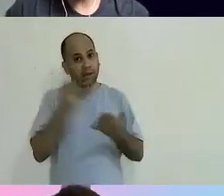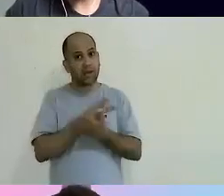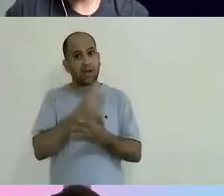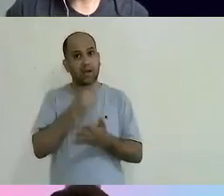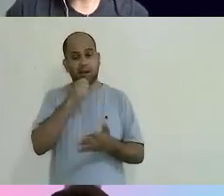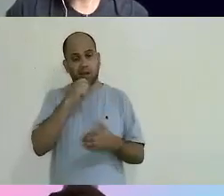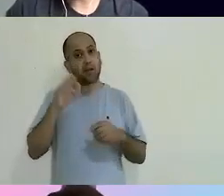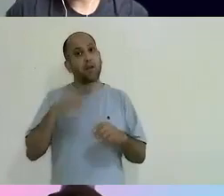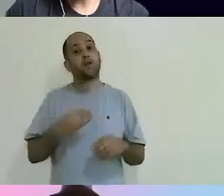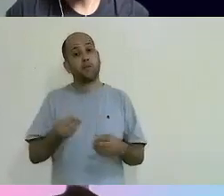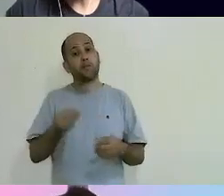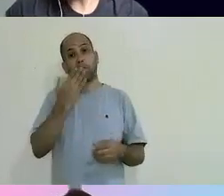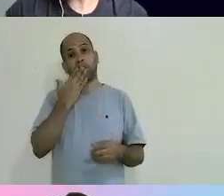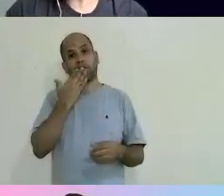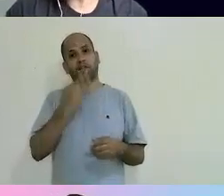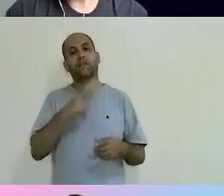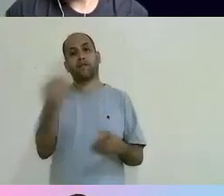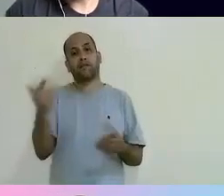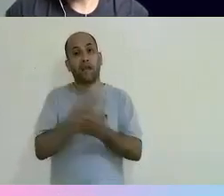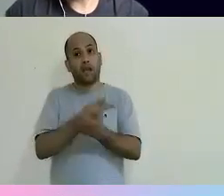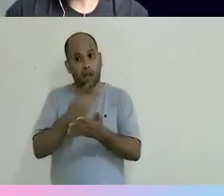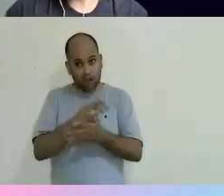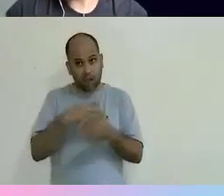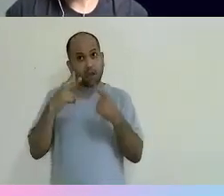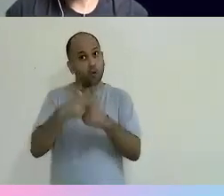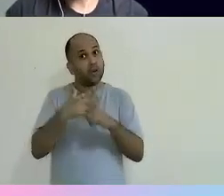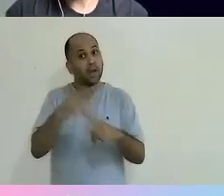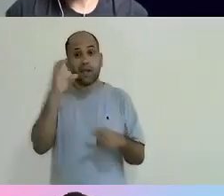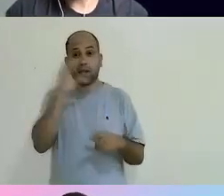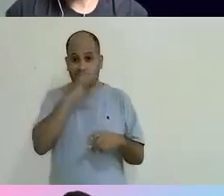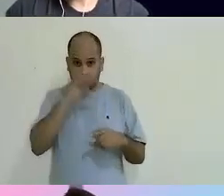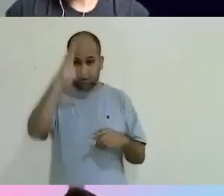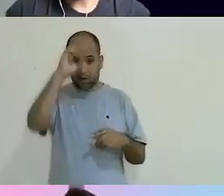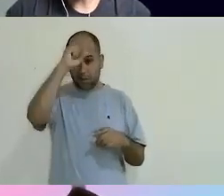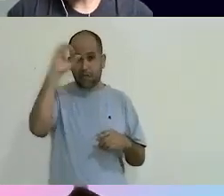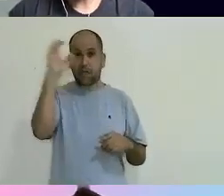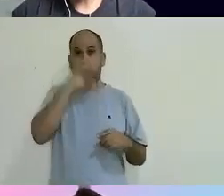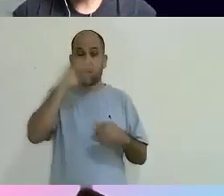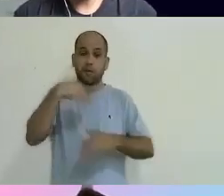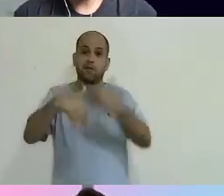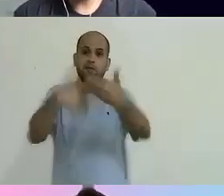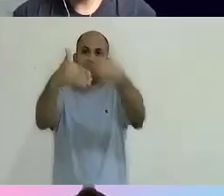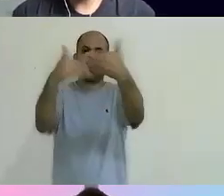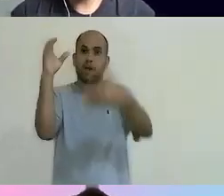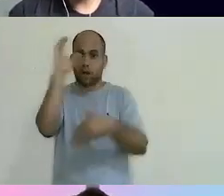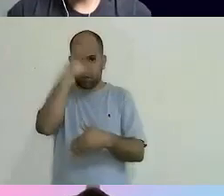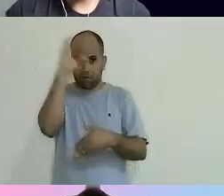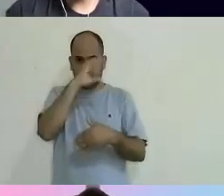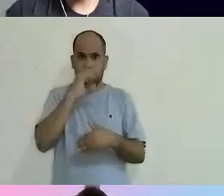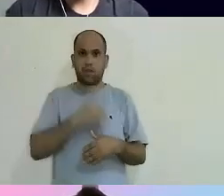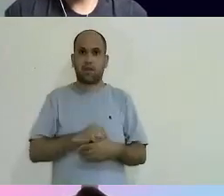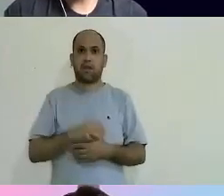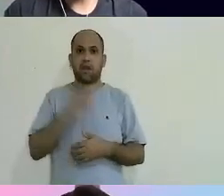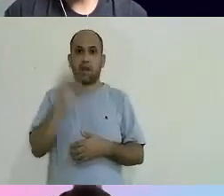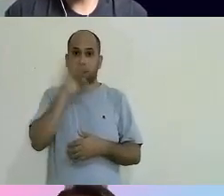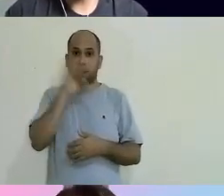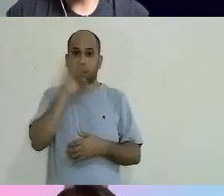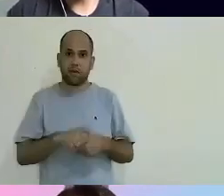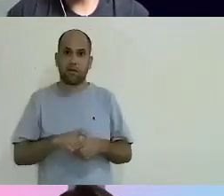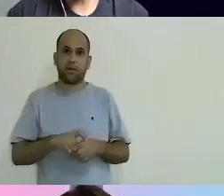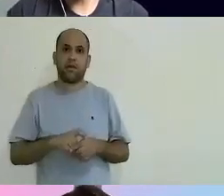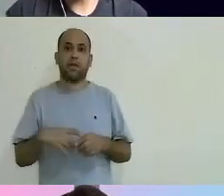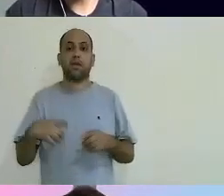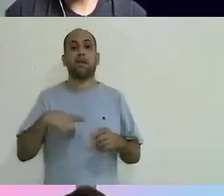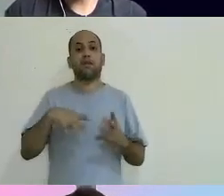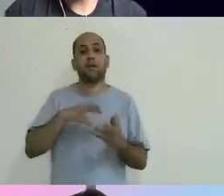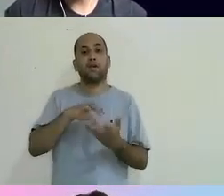vocês errem rápido, aprendam rápido e evoluam rápido. né? Então, a gente vê no mundo que erro é